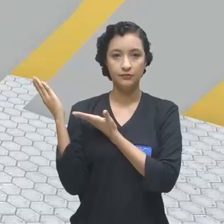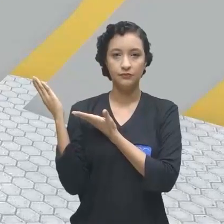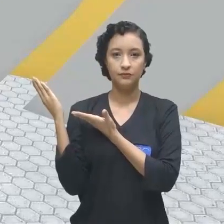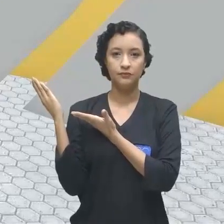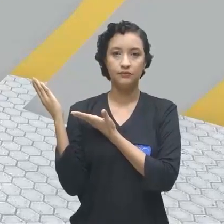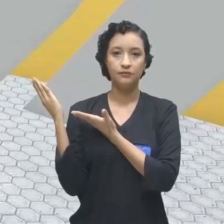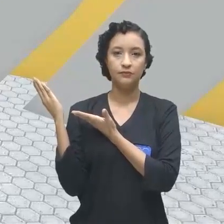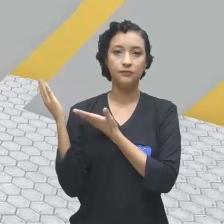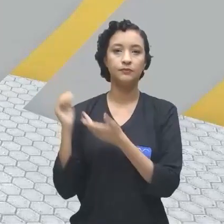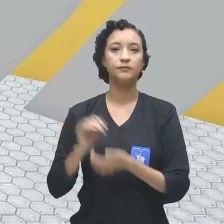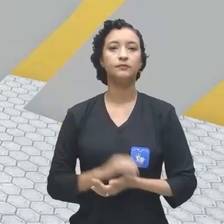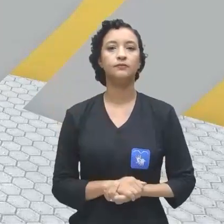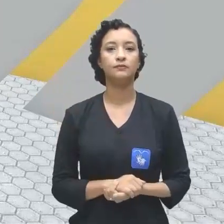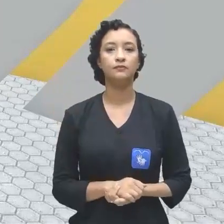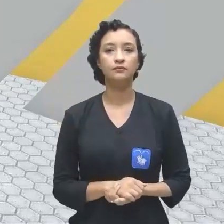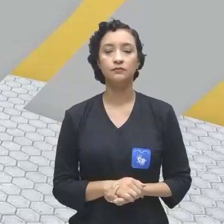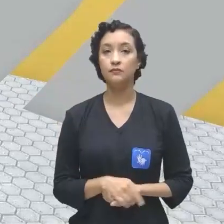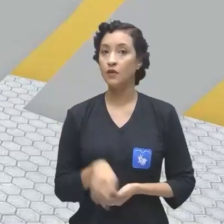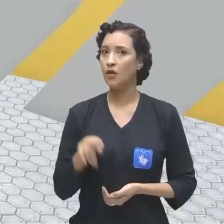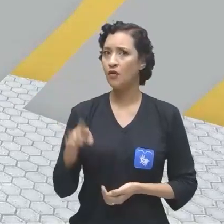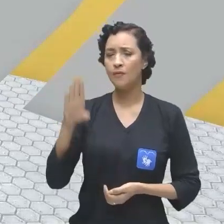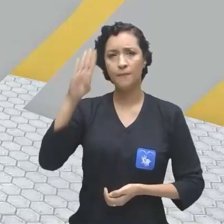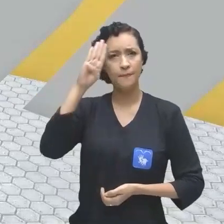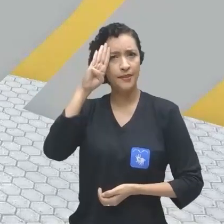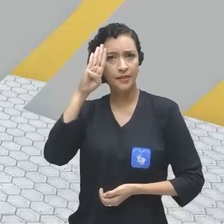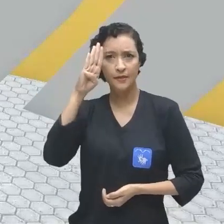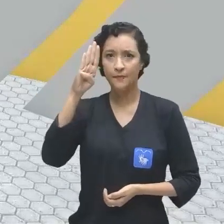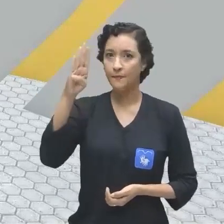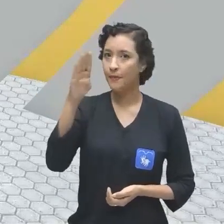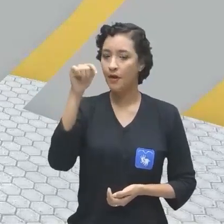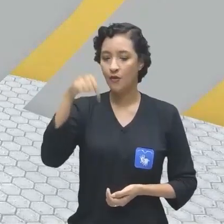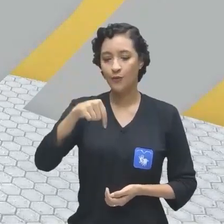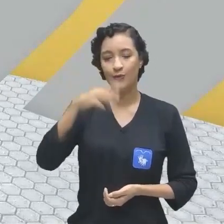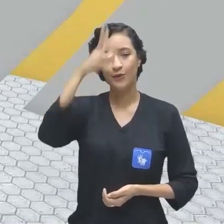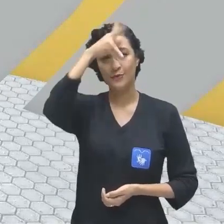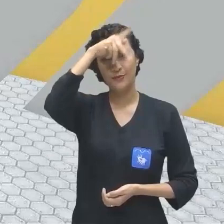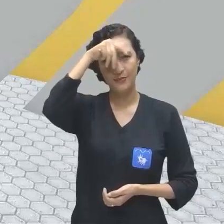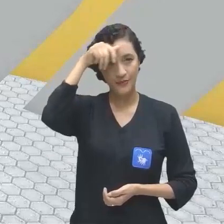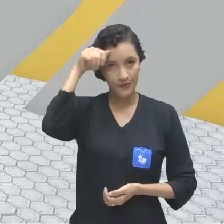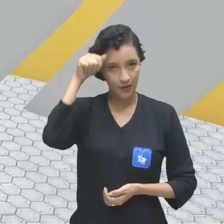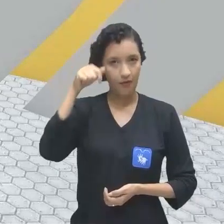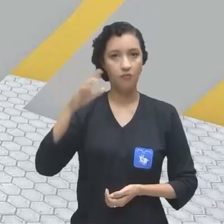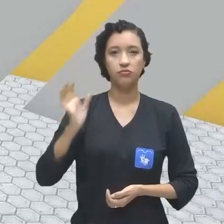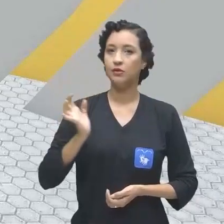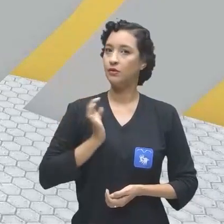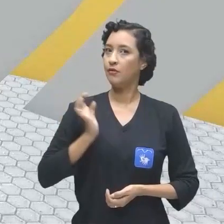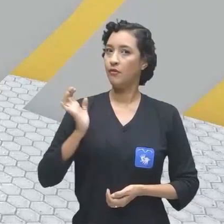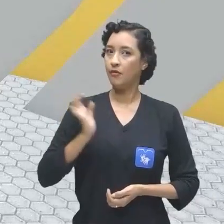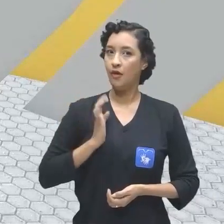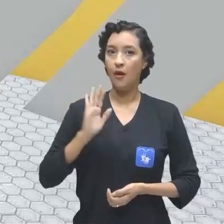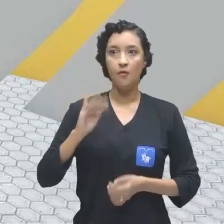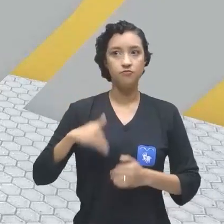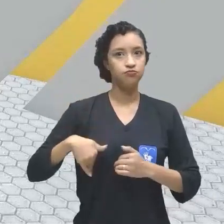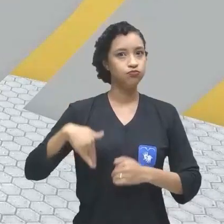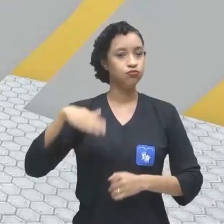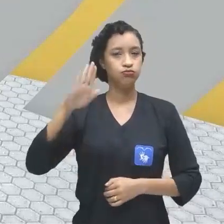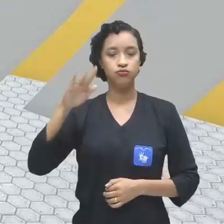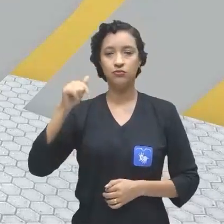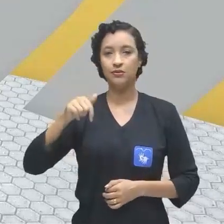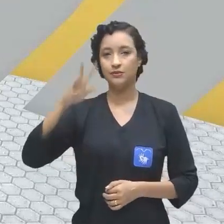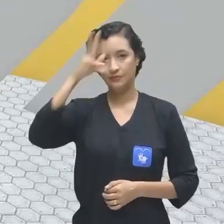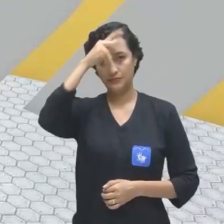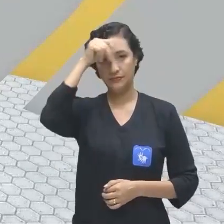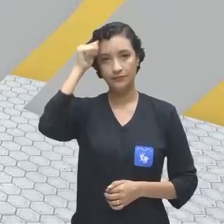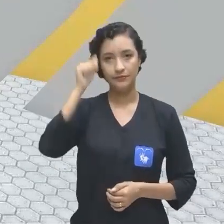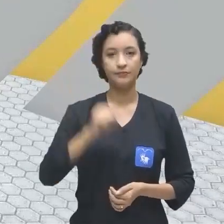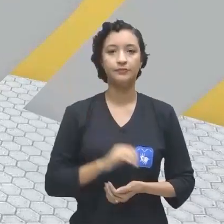assim, vamos dizer assim, o carro-chefe, é onde está a nossa riqueza maior nesse momento. E aí você vai